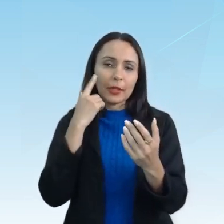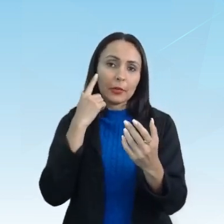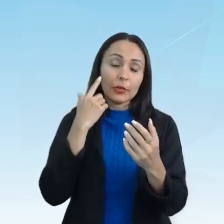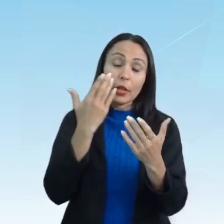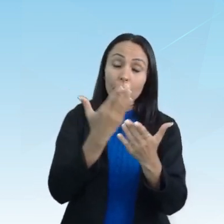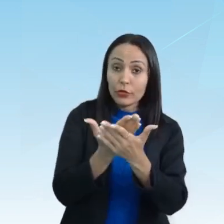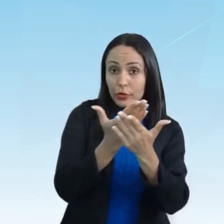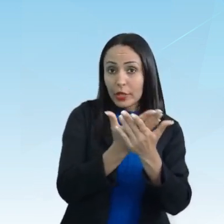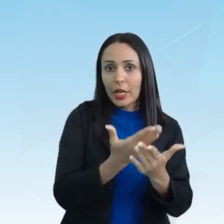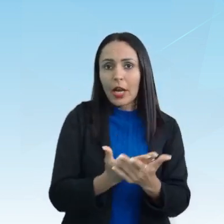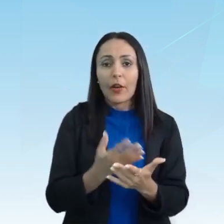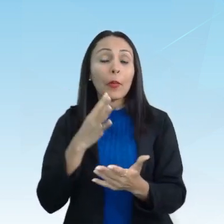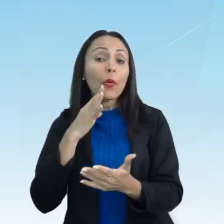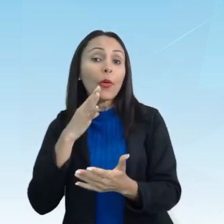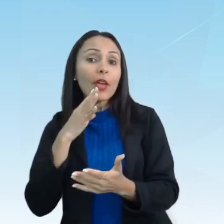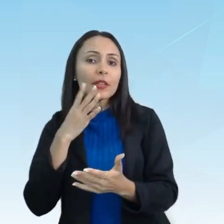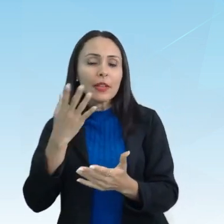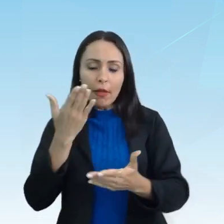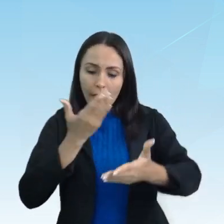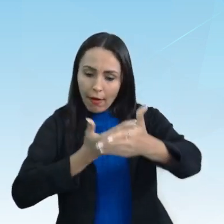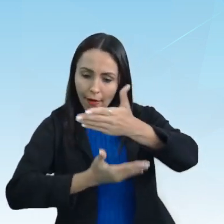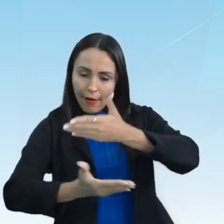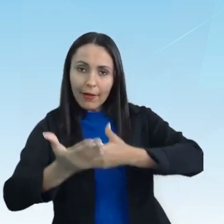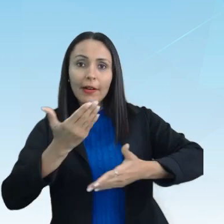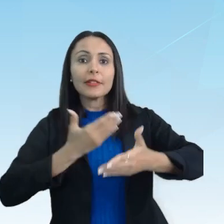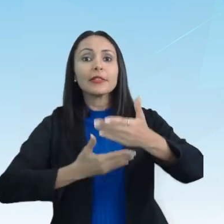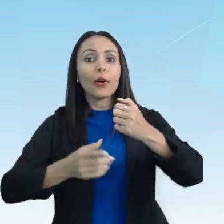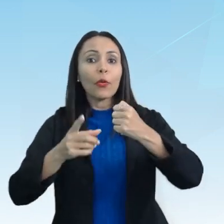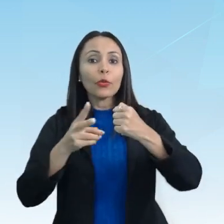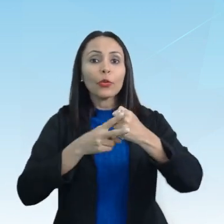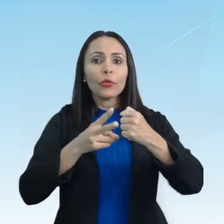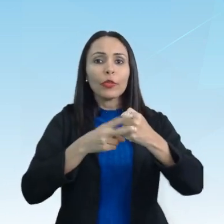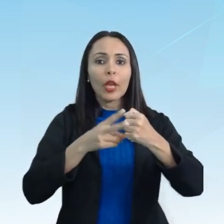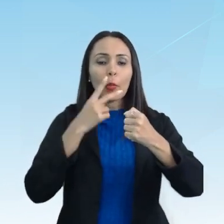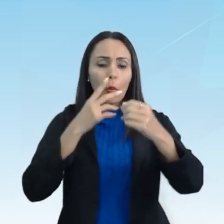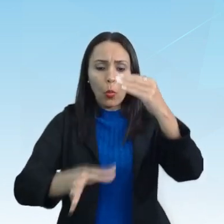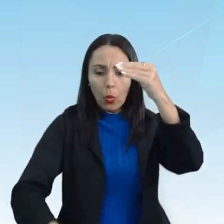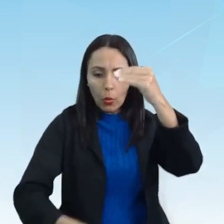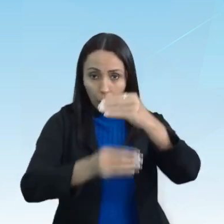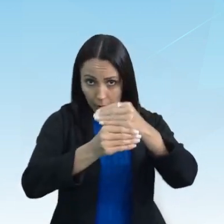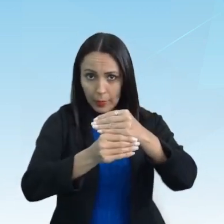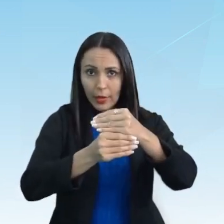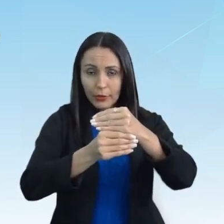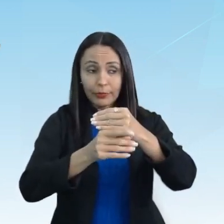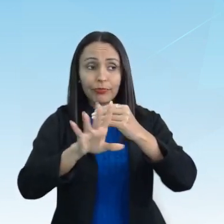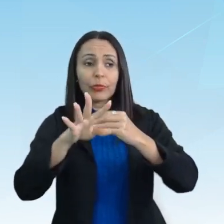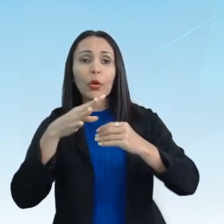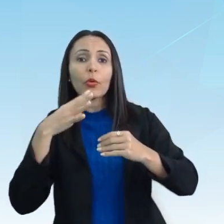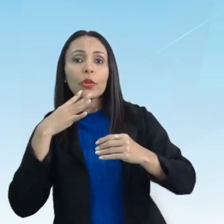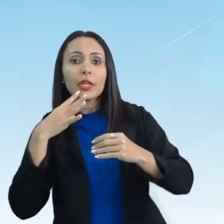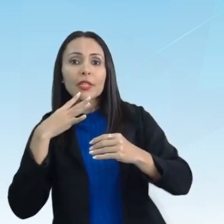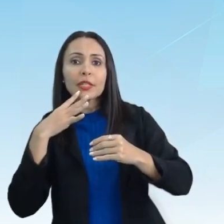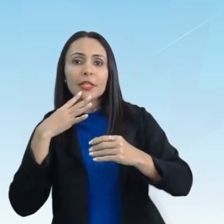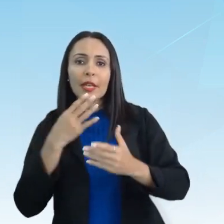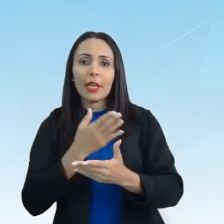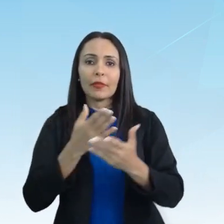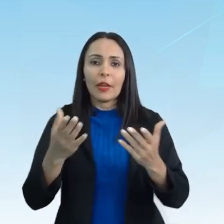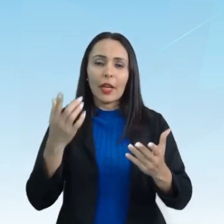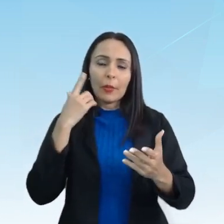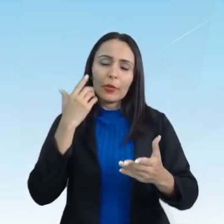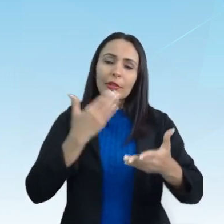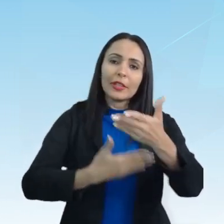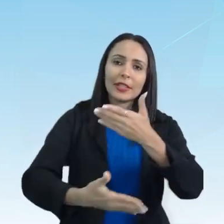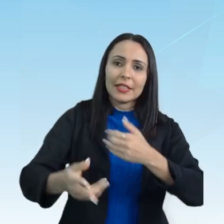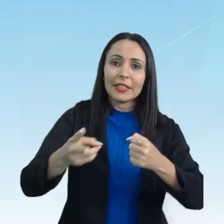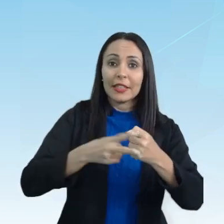estudar, vamos conhecer essa relação do verbo com o seu complemento. Vamos conhecer verbos